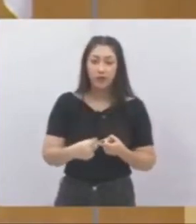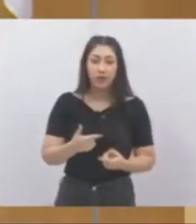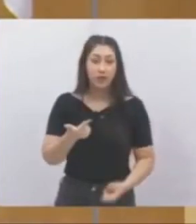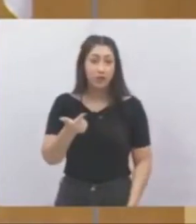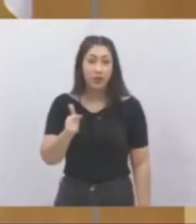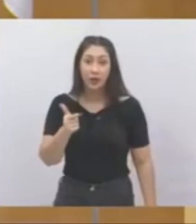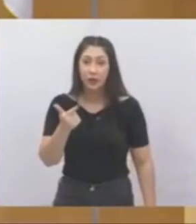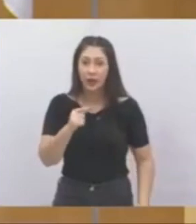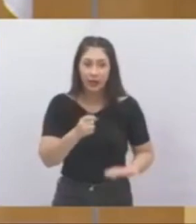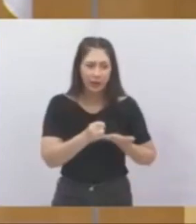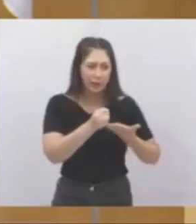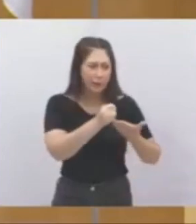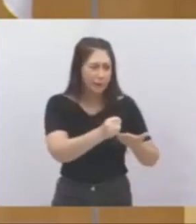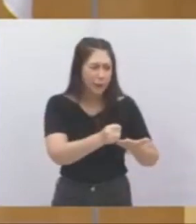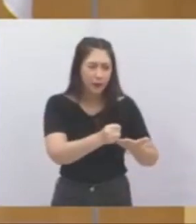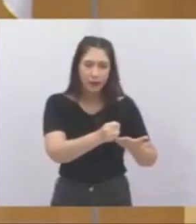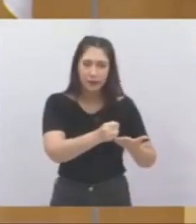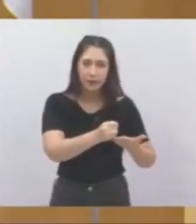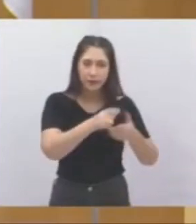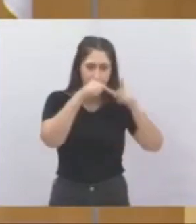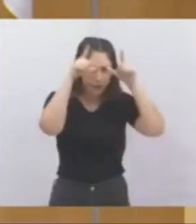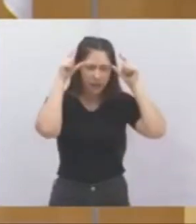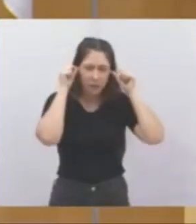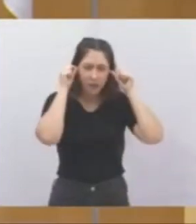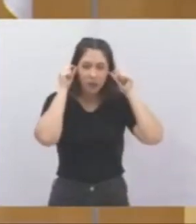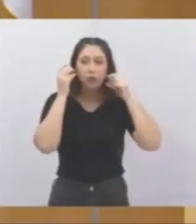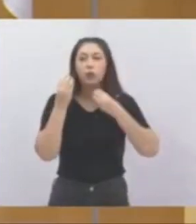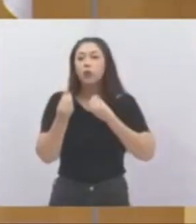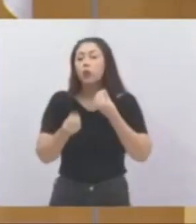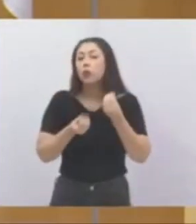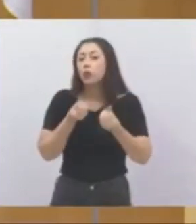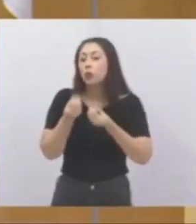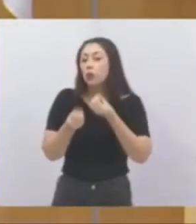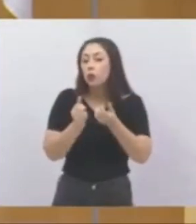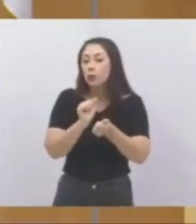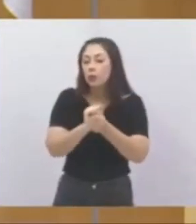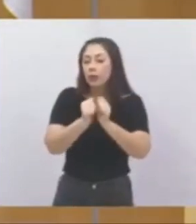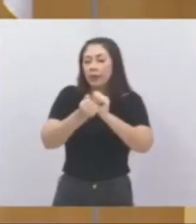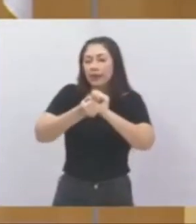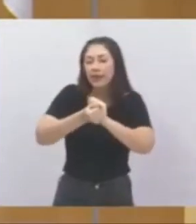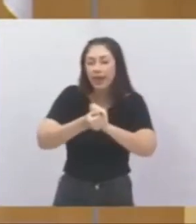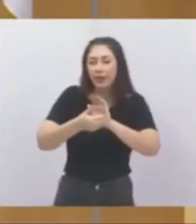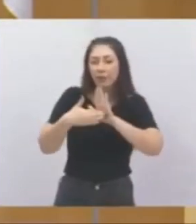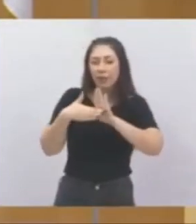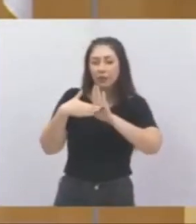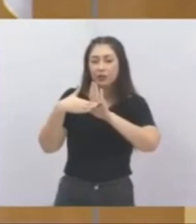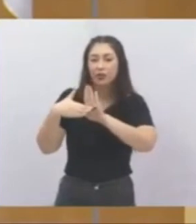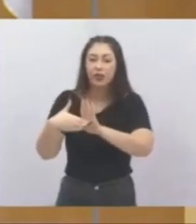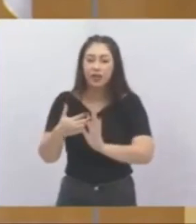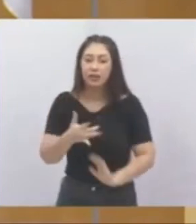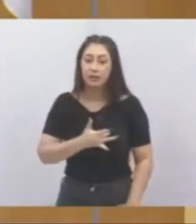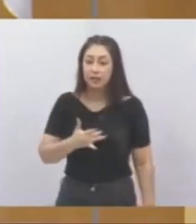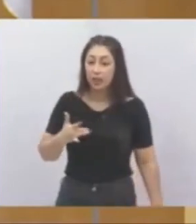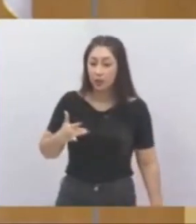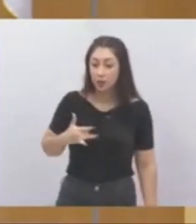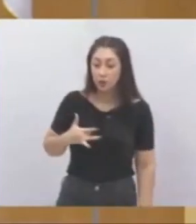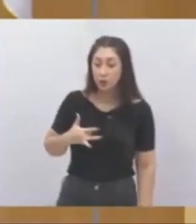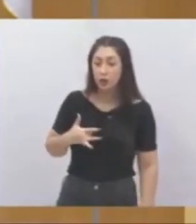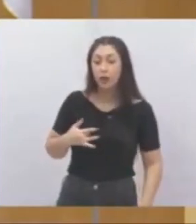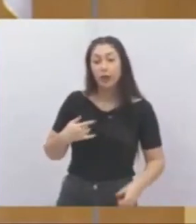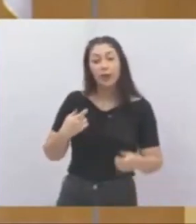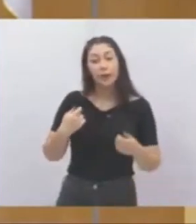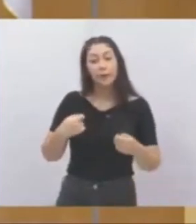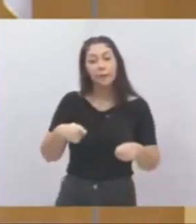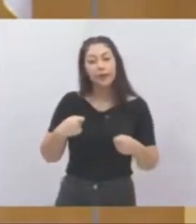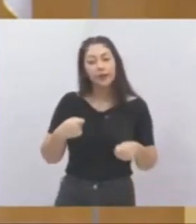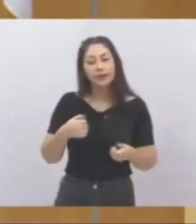do auxiliar de enfermagem. Como você vai fazer essa readequação para atender as equipes de saúde da família? Você vai contratar aqui,